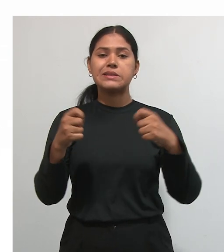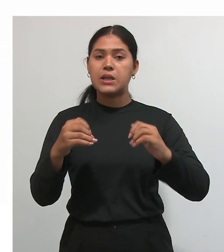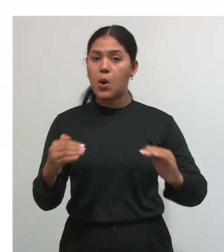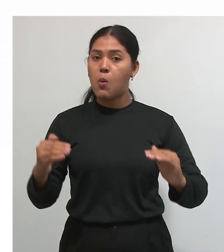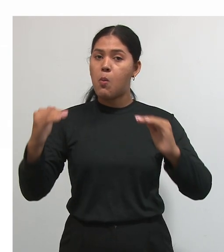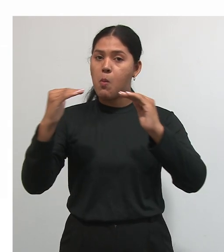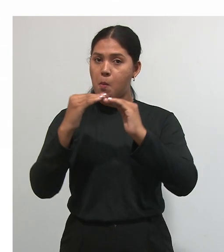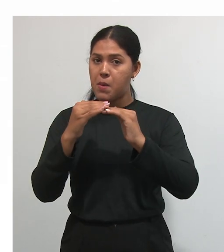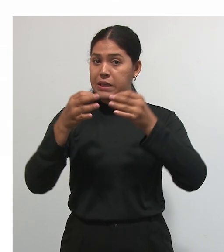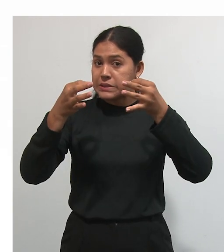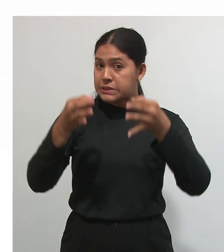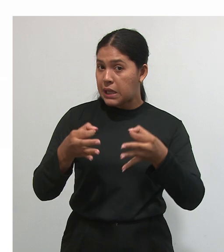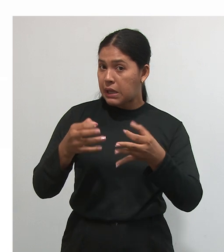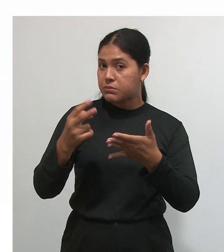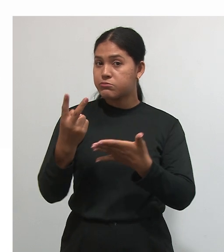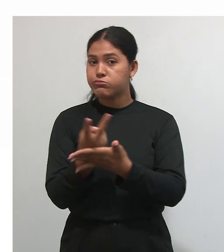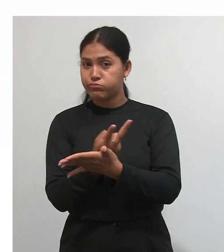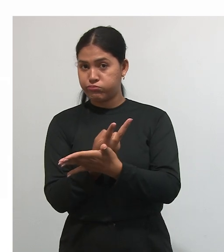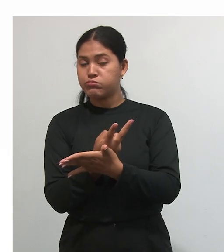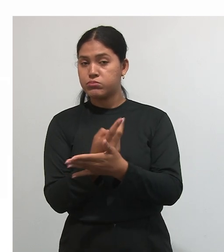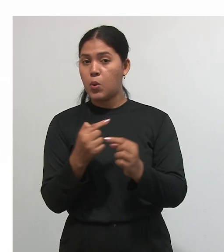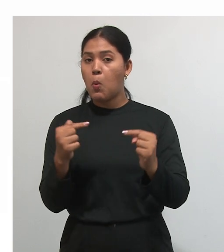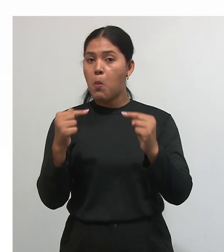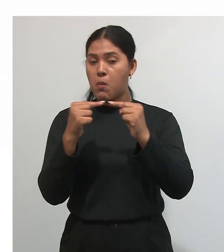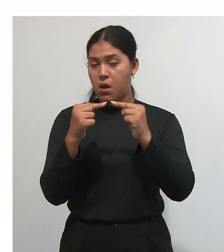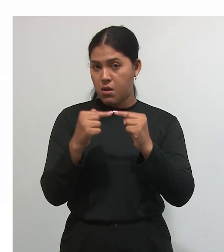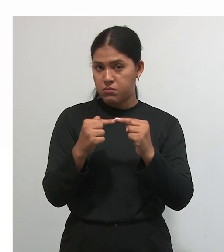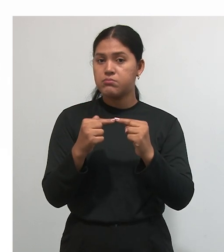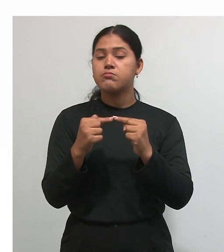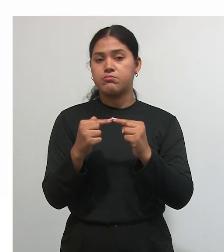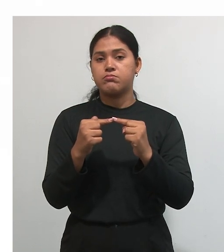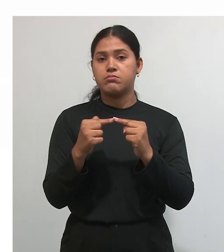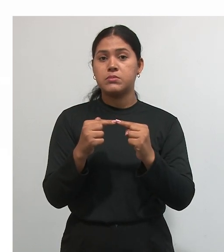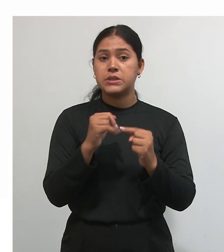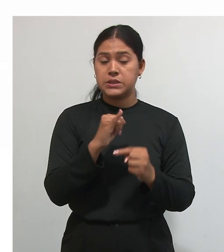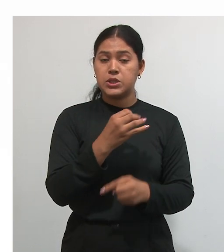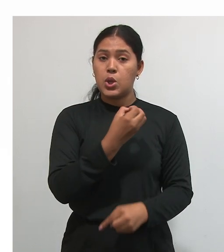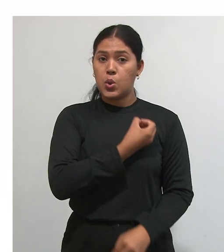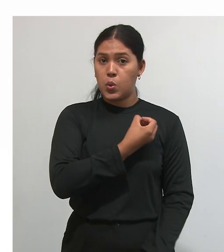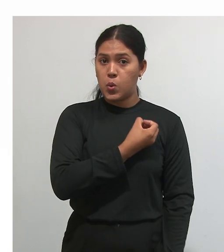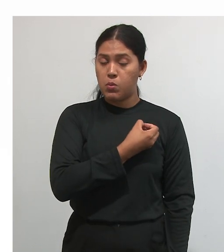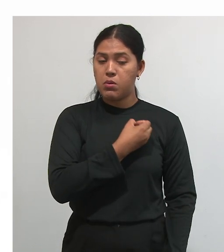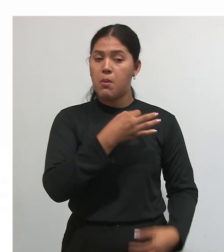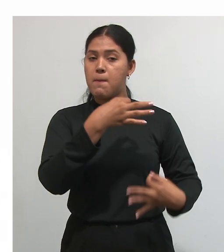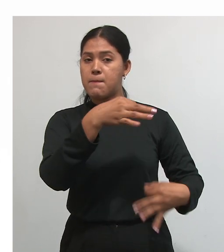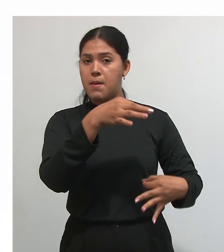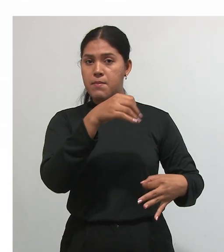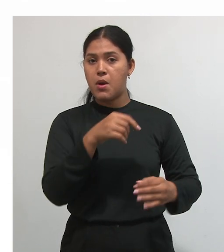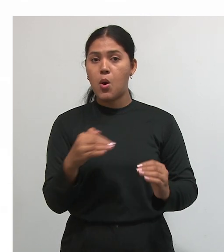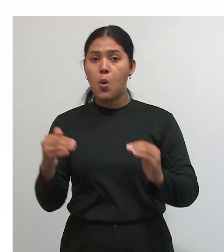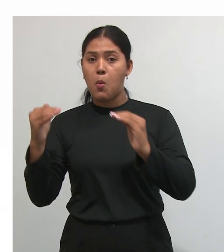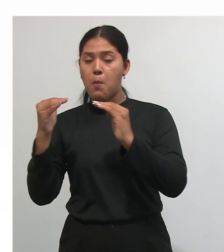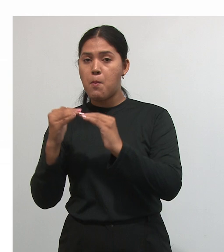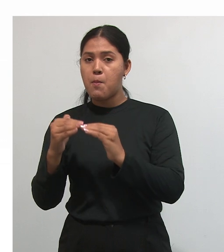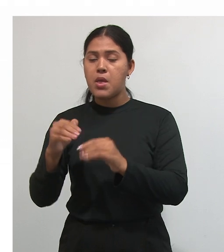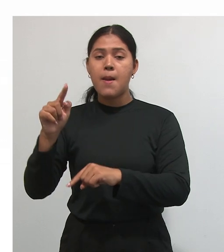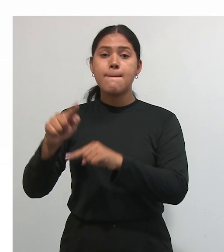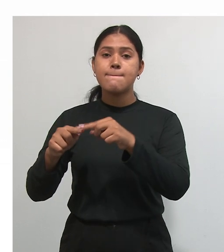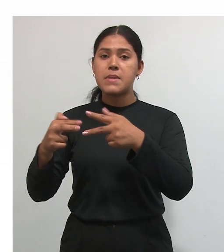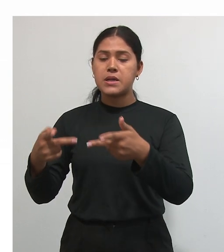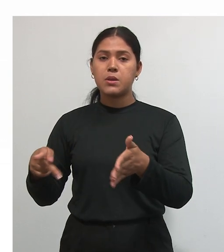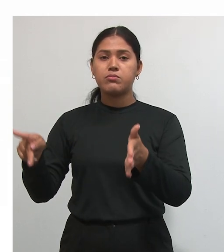realmente tá batendo, se tem lá o saldo físico é real com aqueles que está